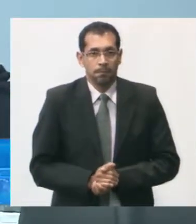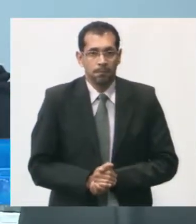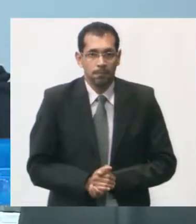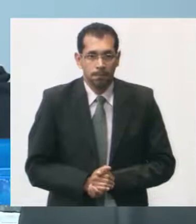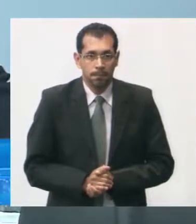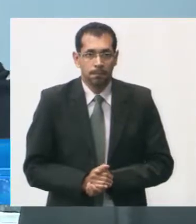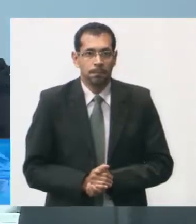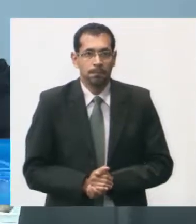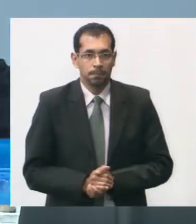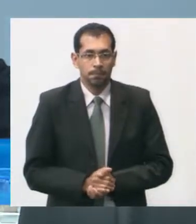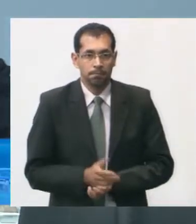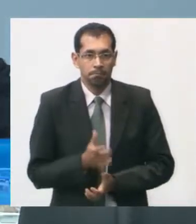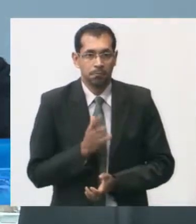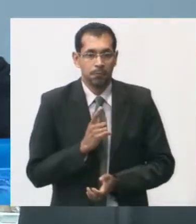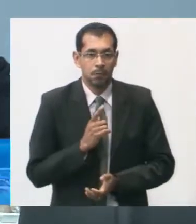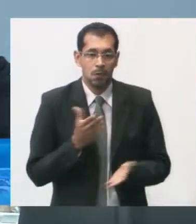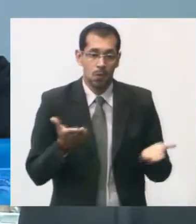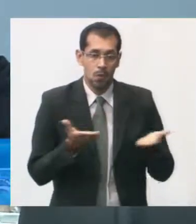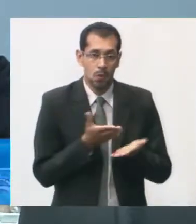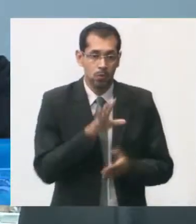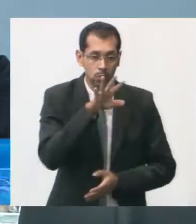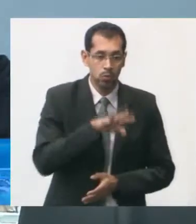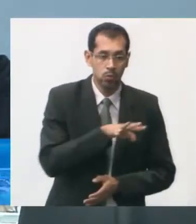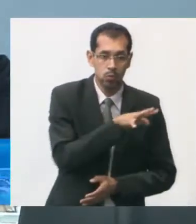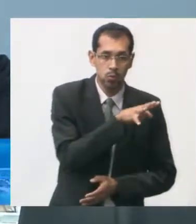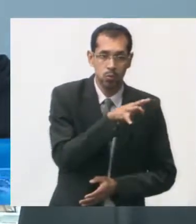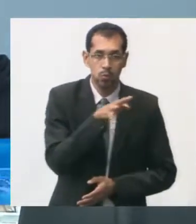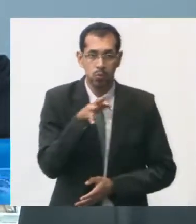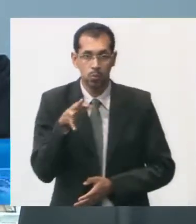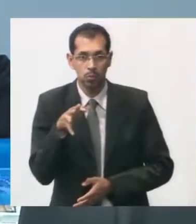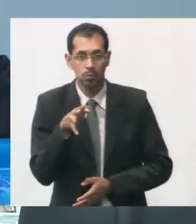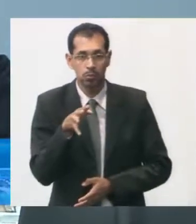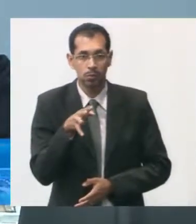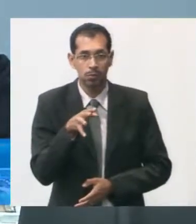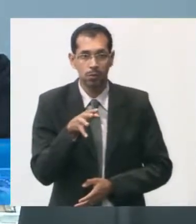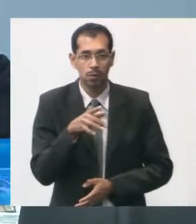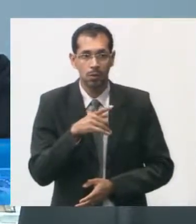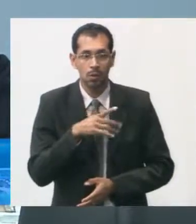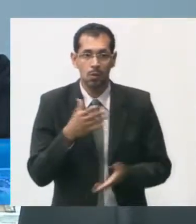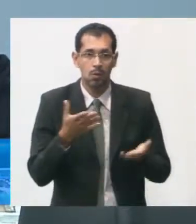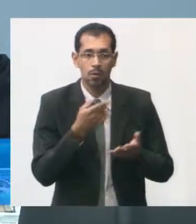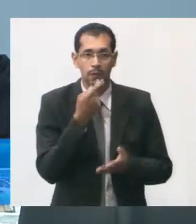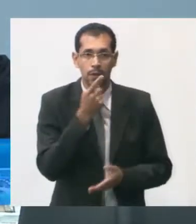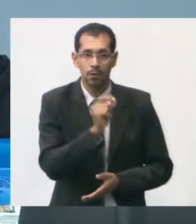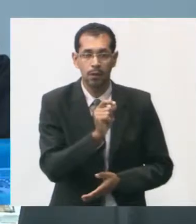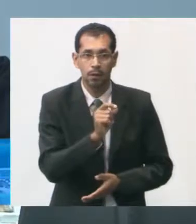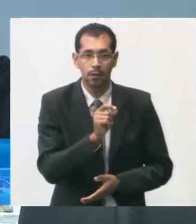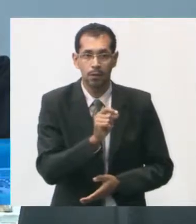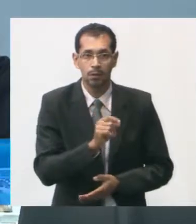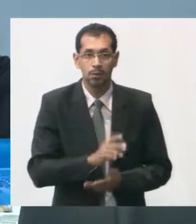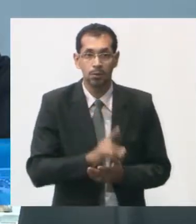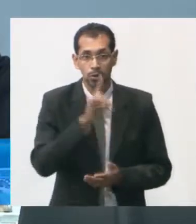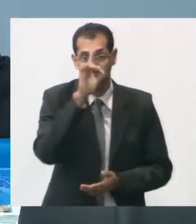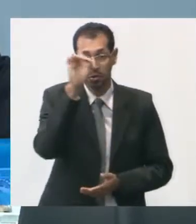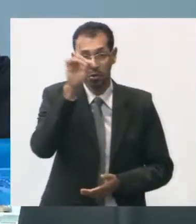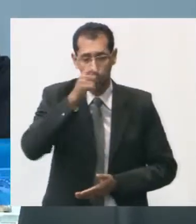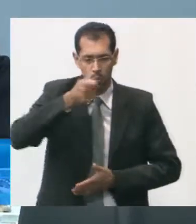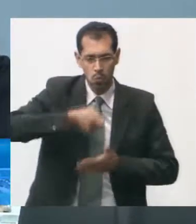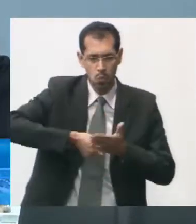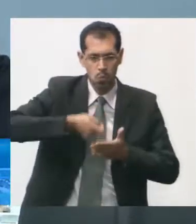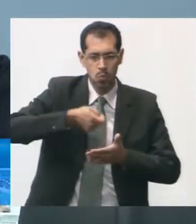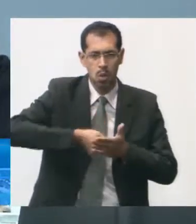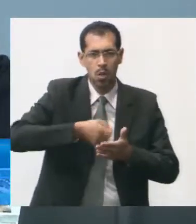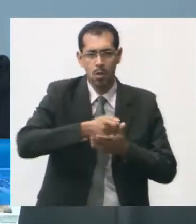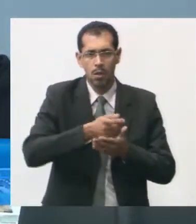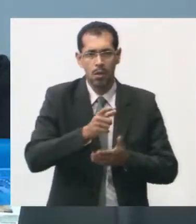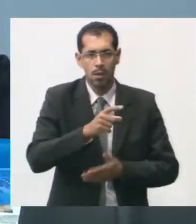no nosso calendário o dia de luta da pessoa portadora de deficiência, só que essa nomenclatura está ultrapassada.